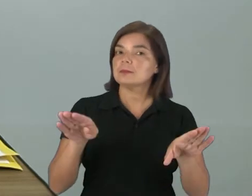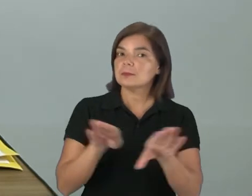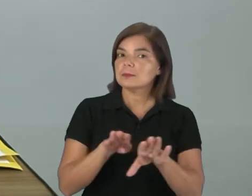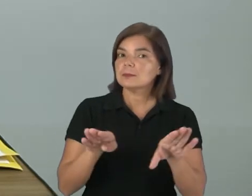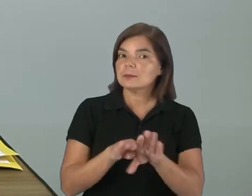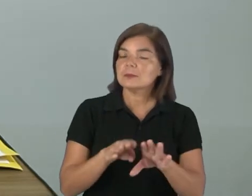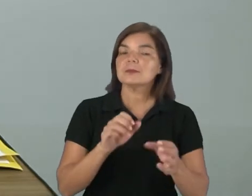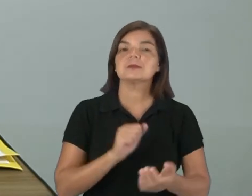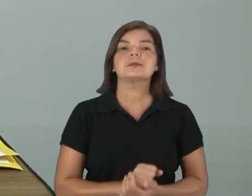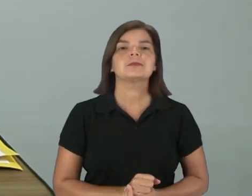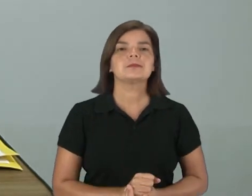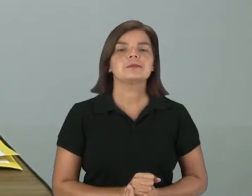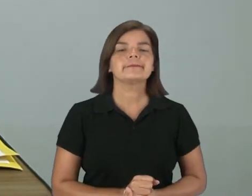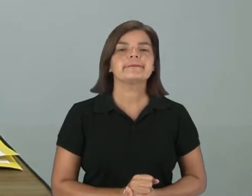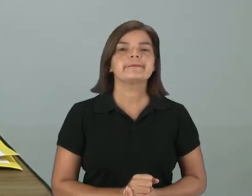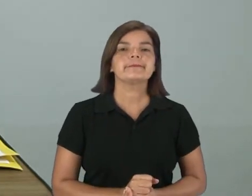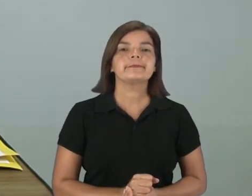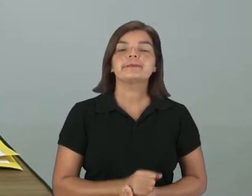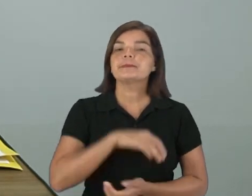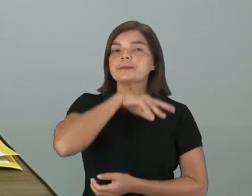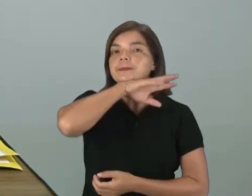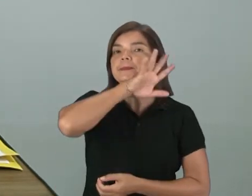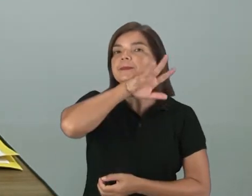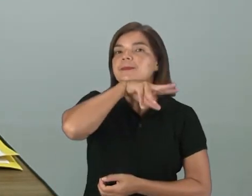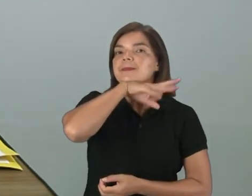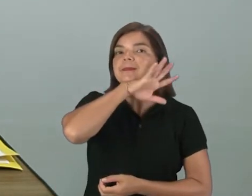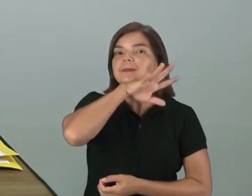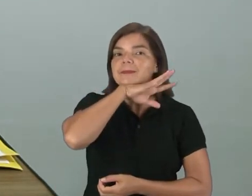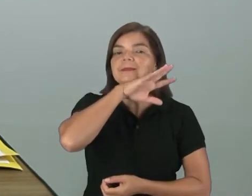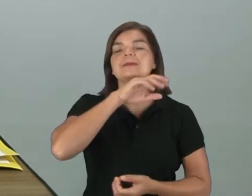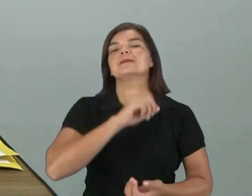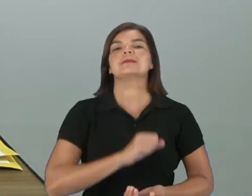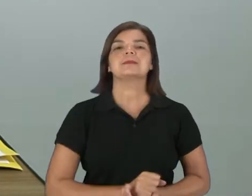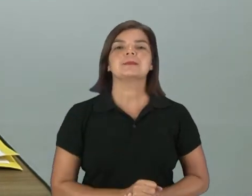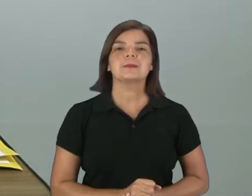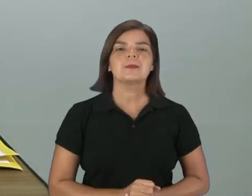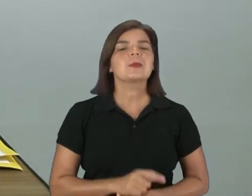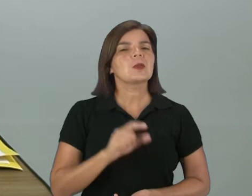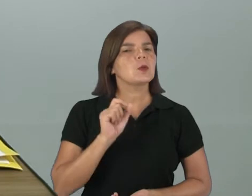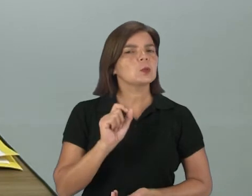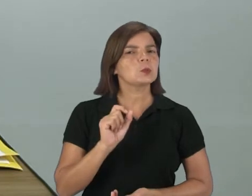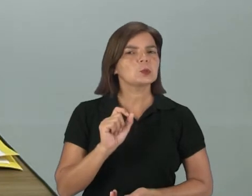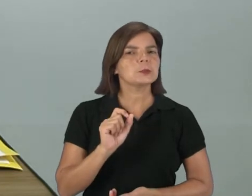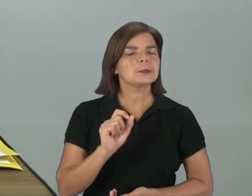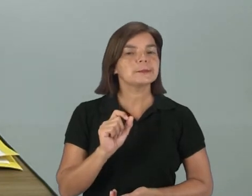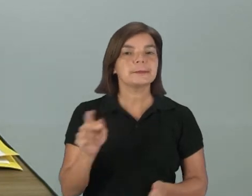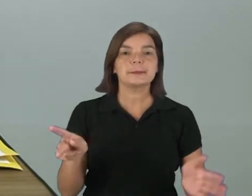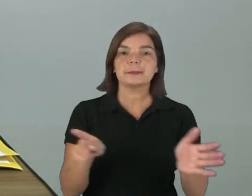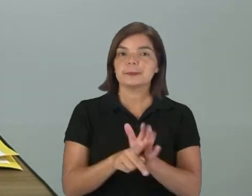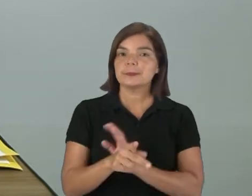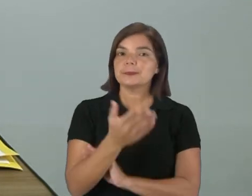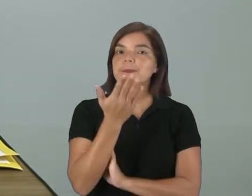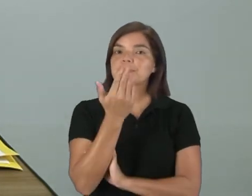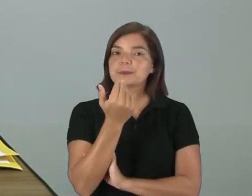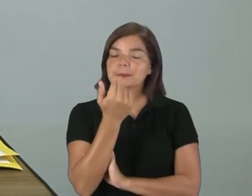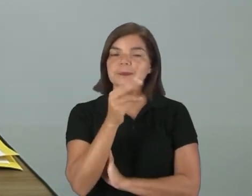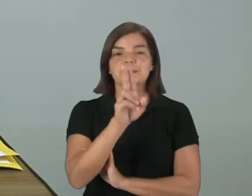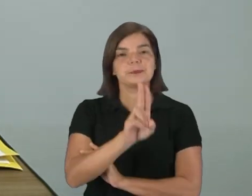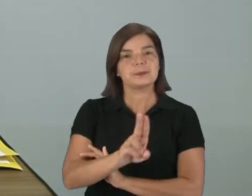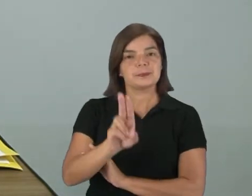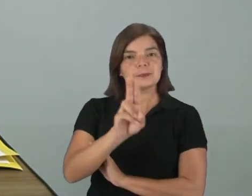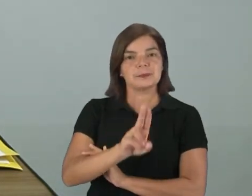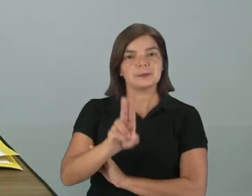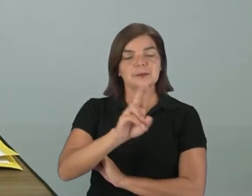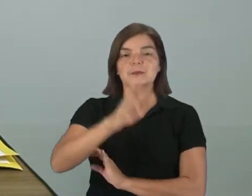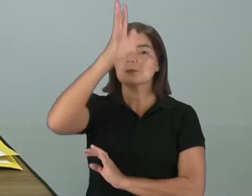Também com relação aos animais, que são para o nosso consumo, que utilizamos, como